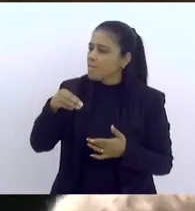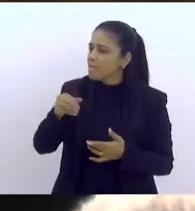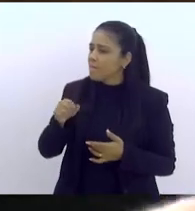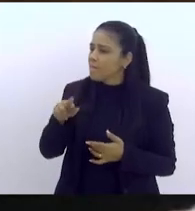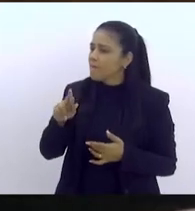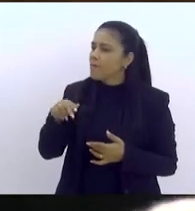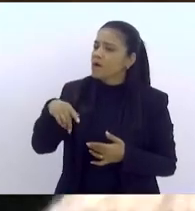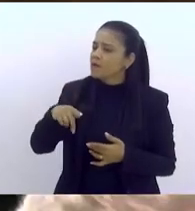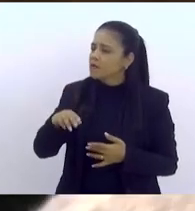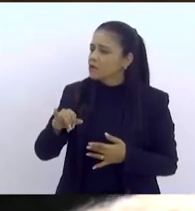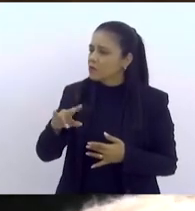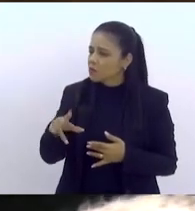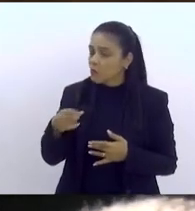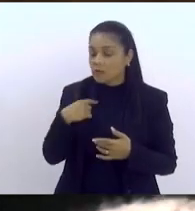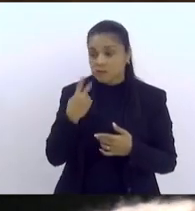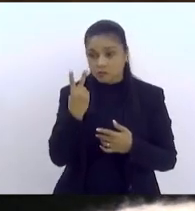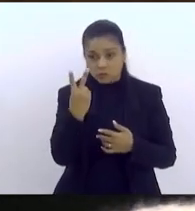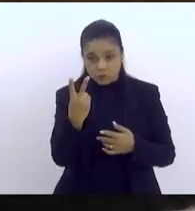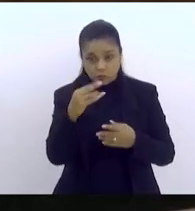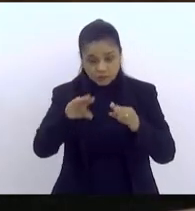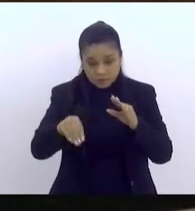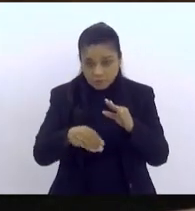Eu acho que essas duas emendas